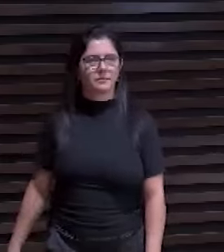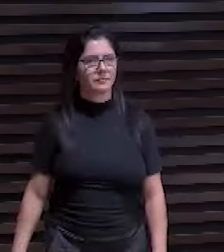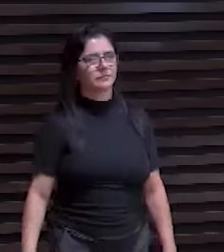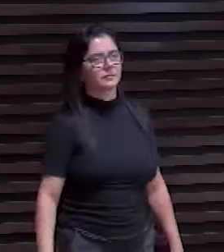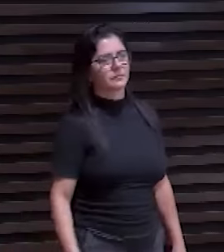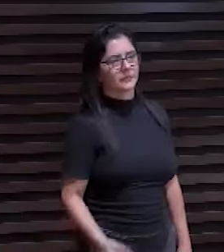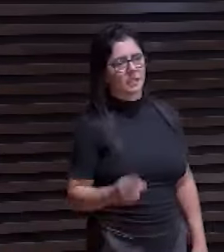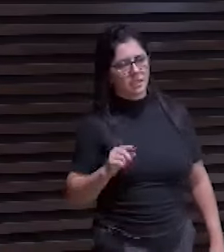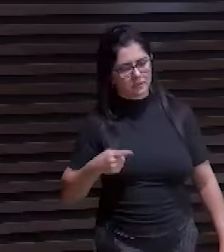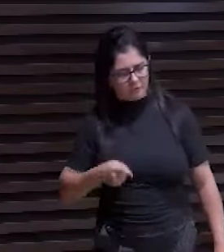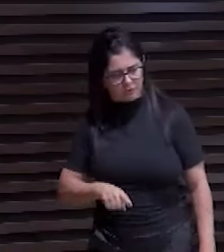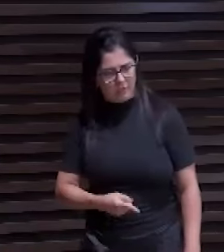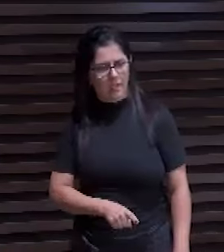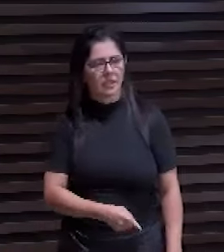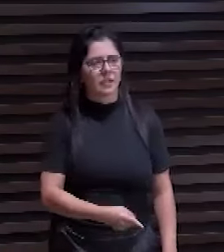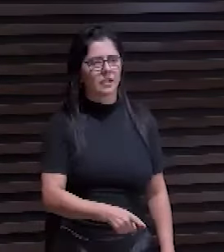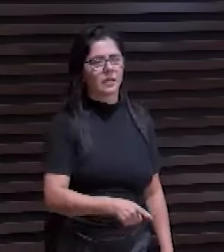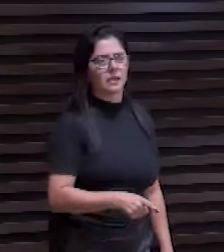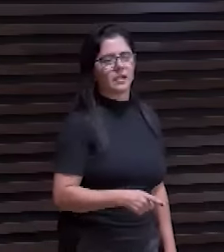Quão